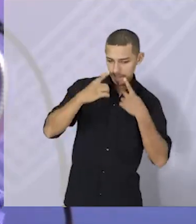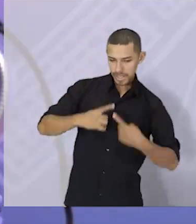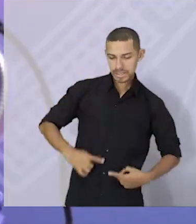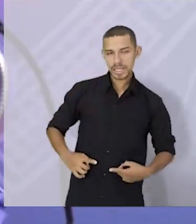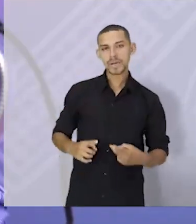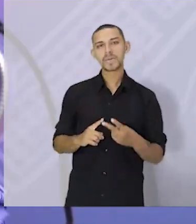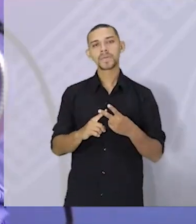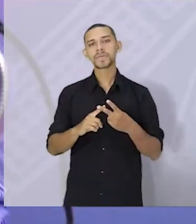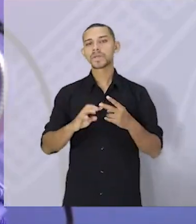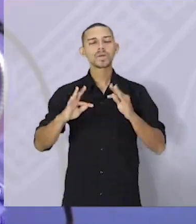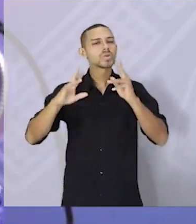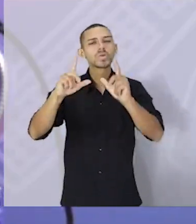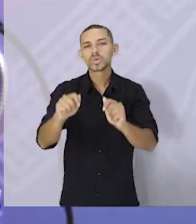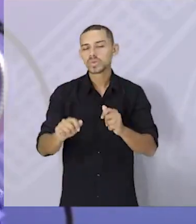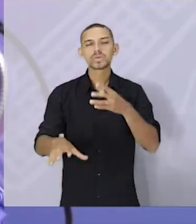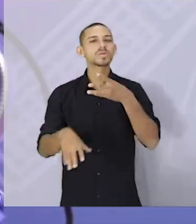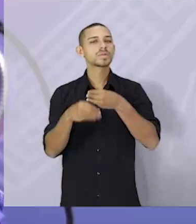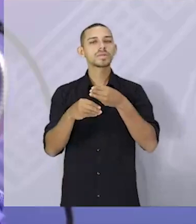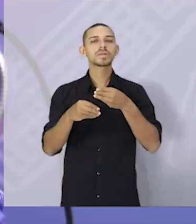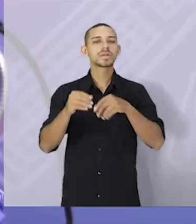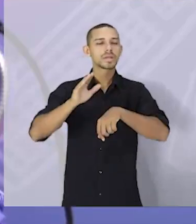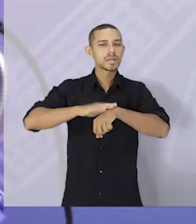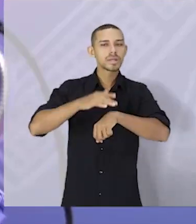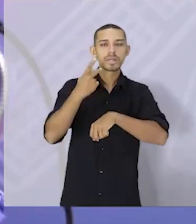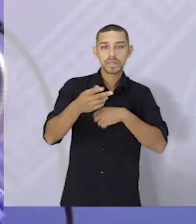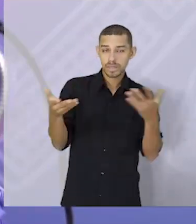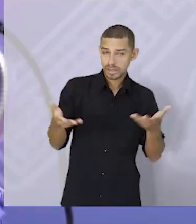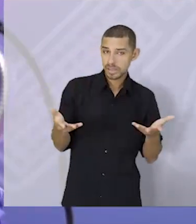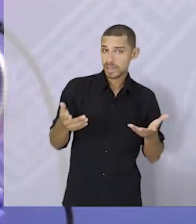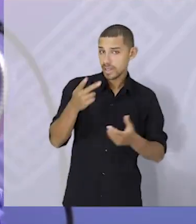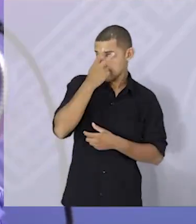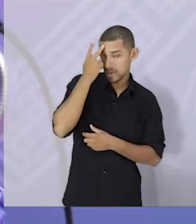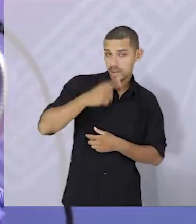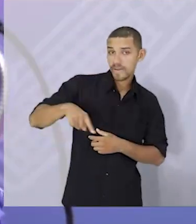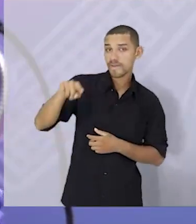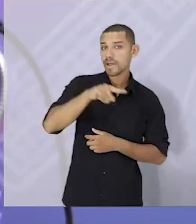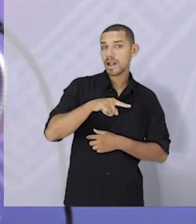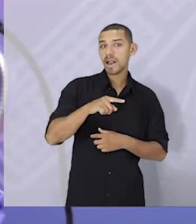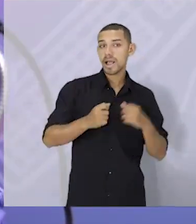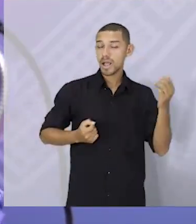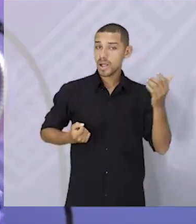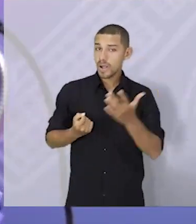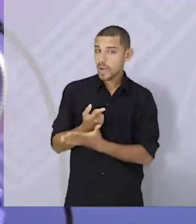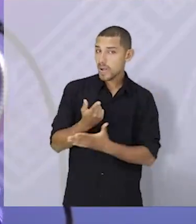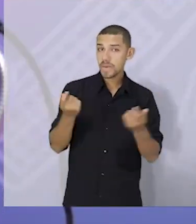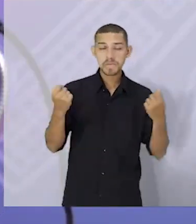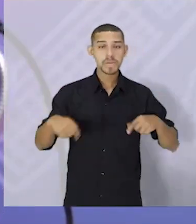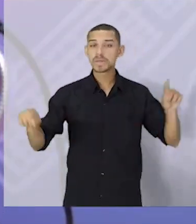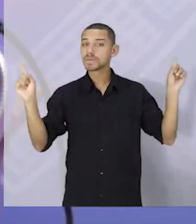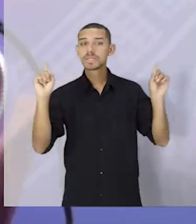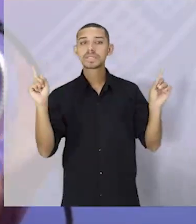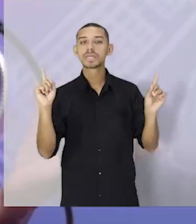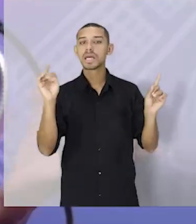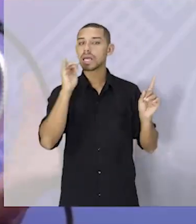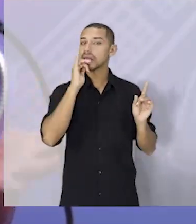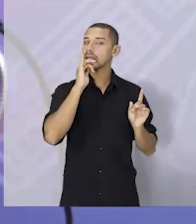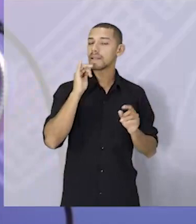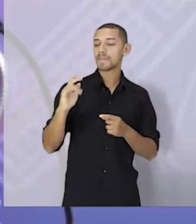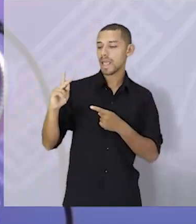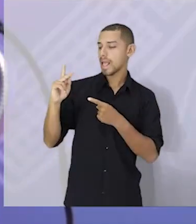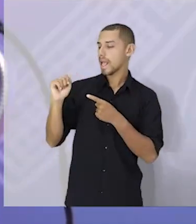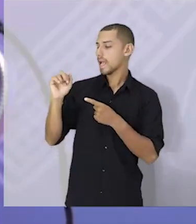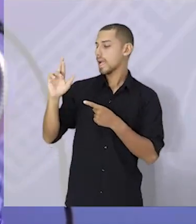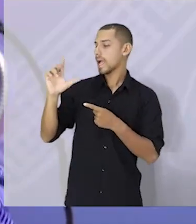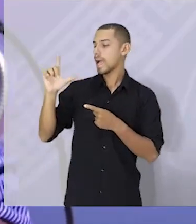Então, ele vai compensar. E a partir do momento que você vai lá, você compra sem necessidade. Então, por exemplo, a Carla tem